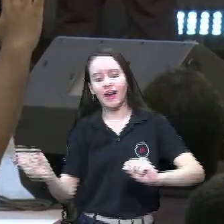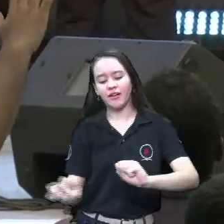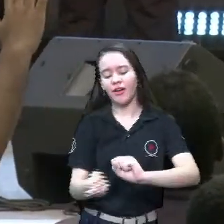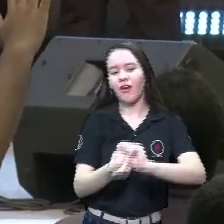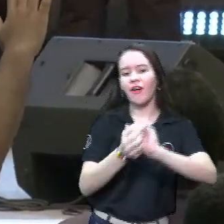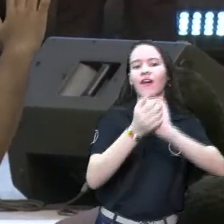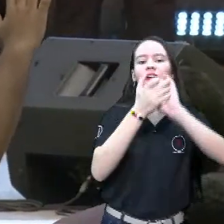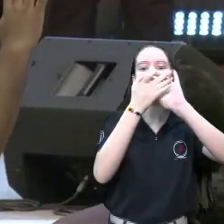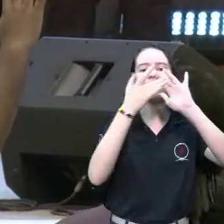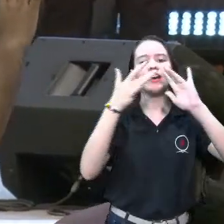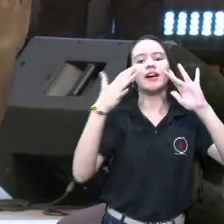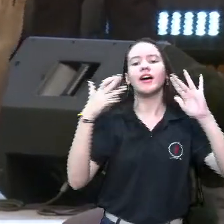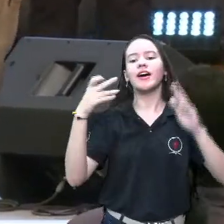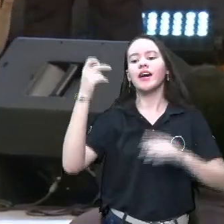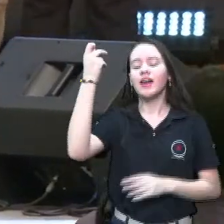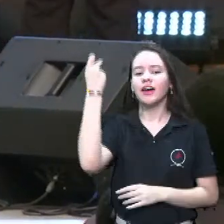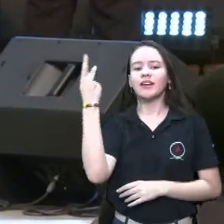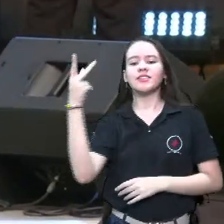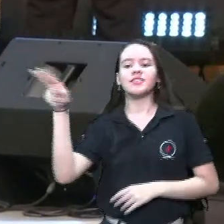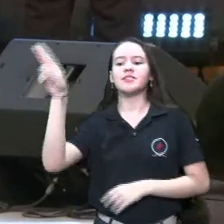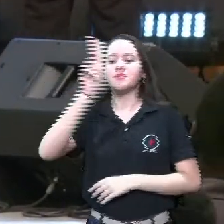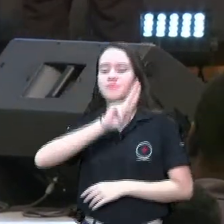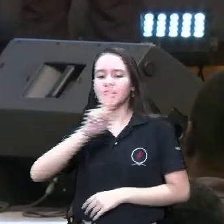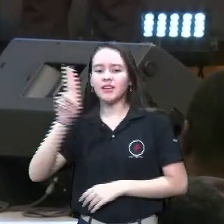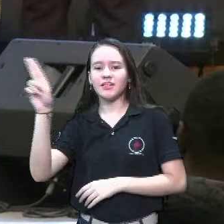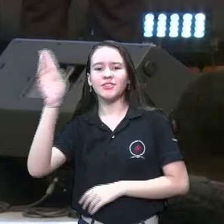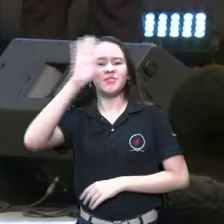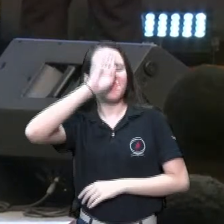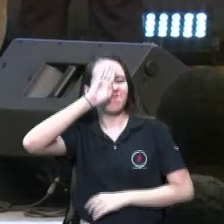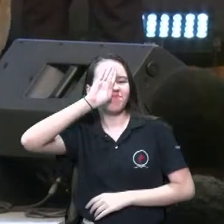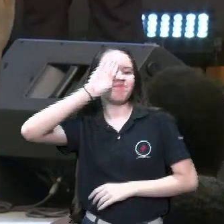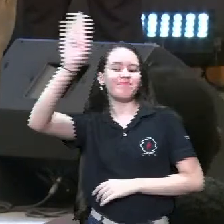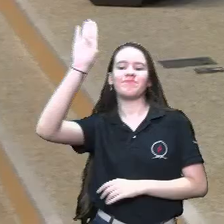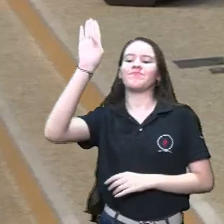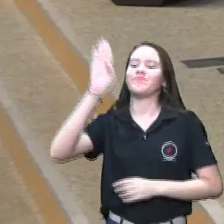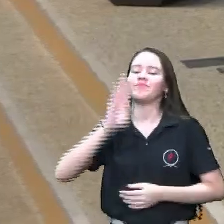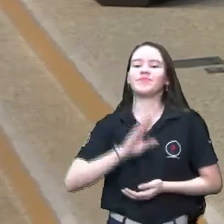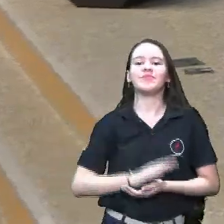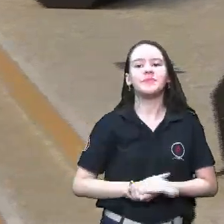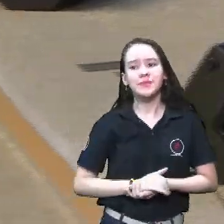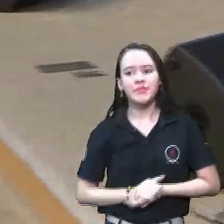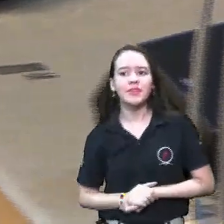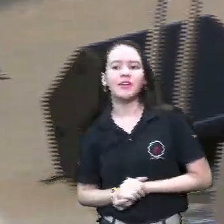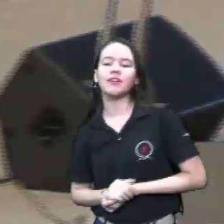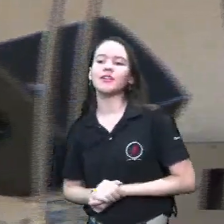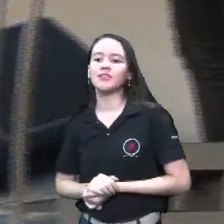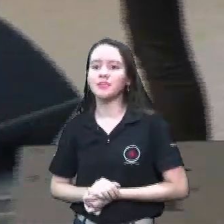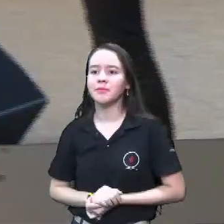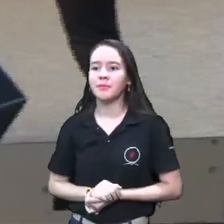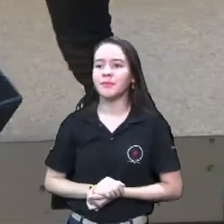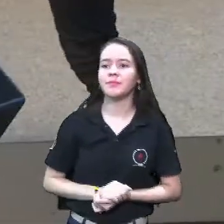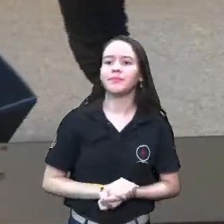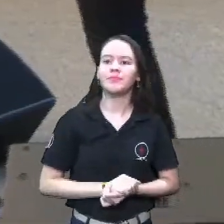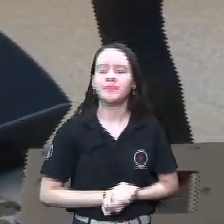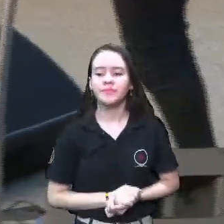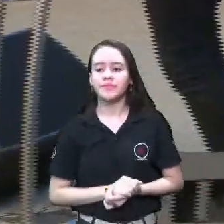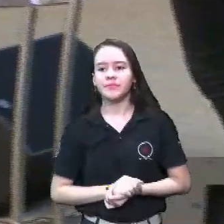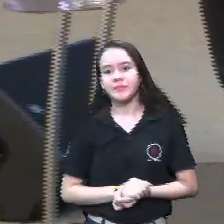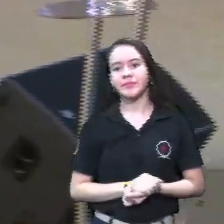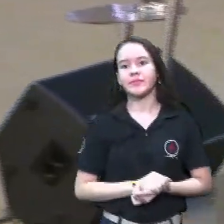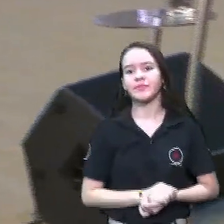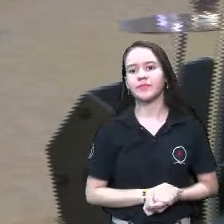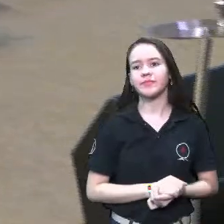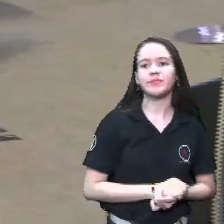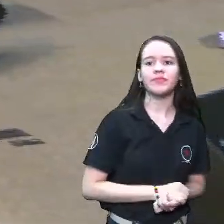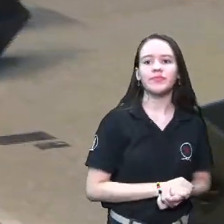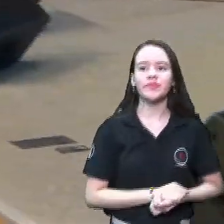a glória, acima de todo nome. Levante as suas mãos e diga, a